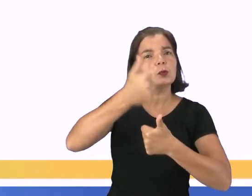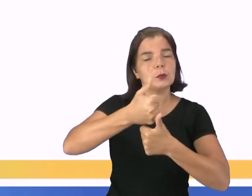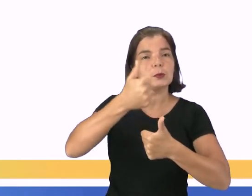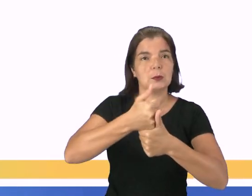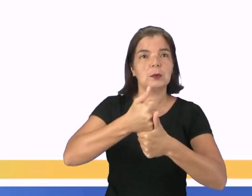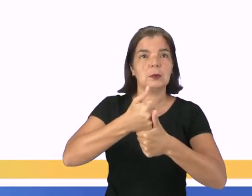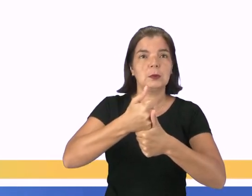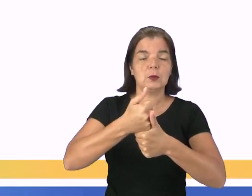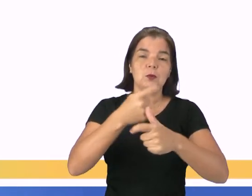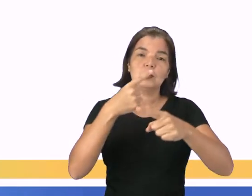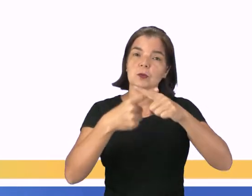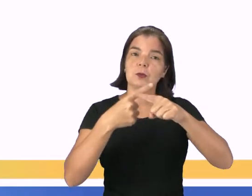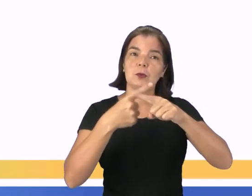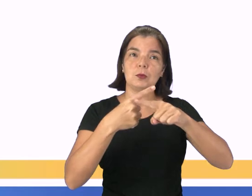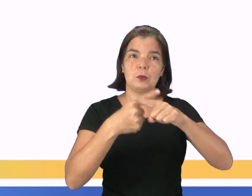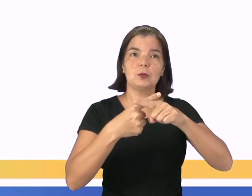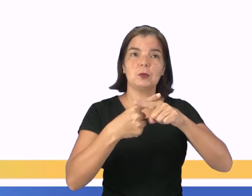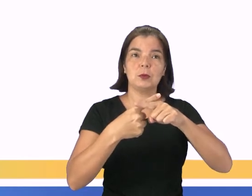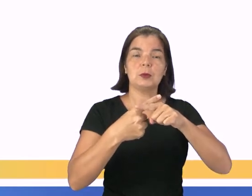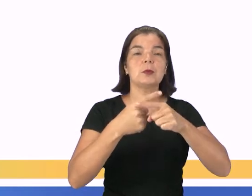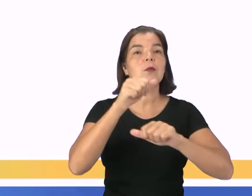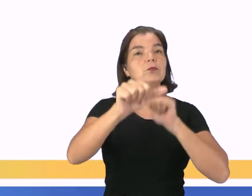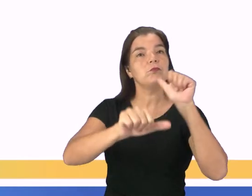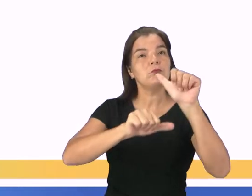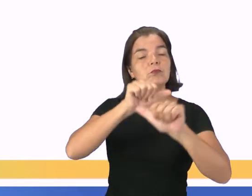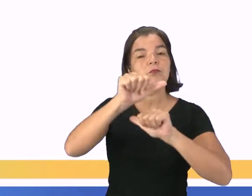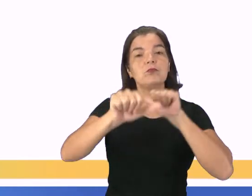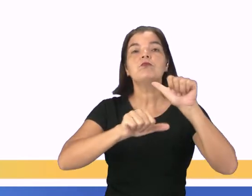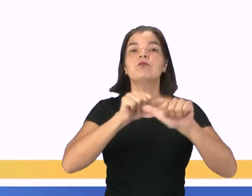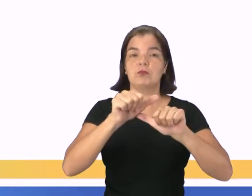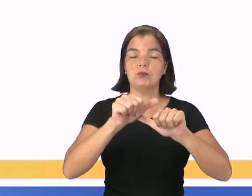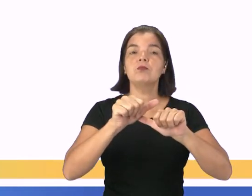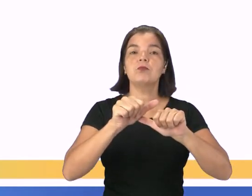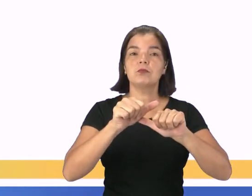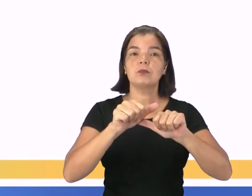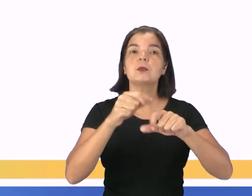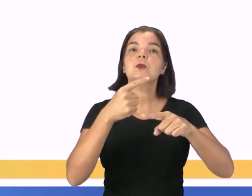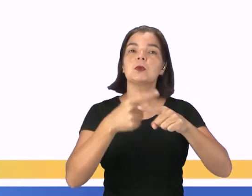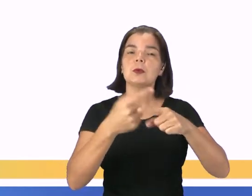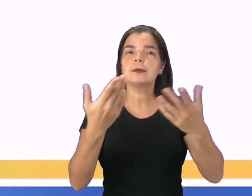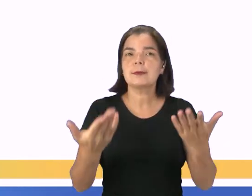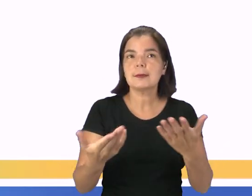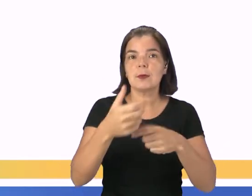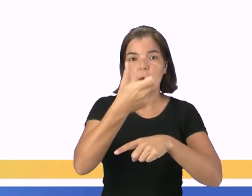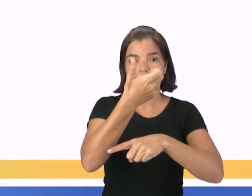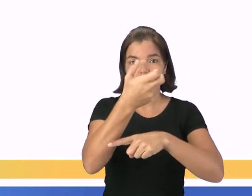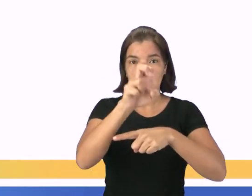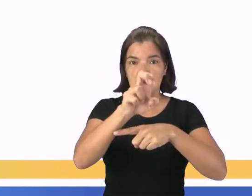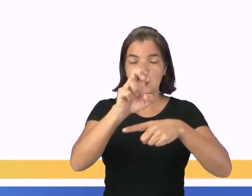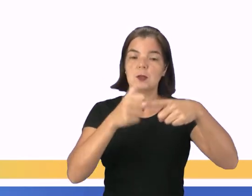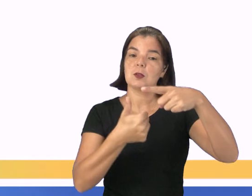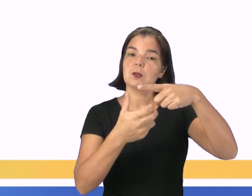sinalzinho aí de multiplicação, né? Transformaremos essa operação num produto. Então, 15 sobre 100